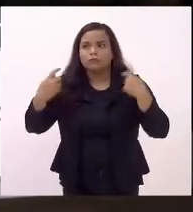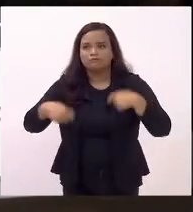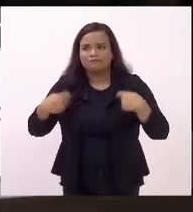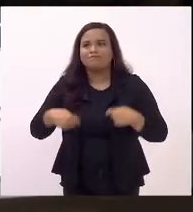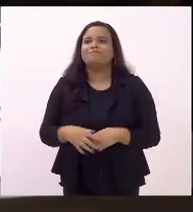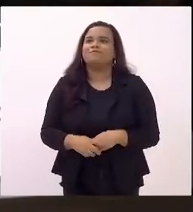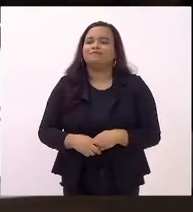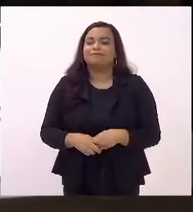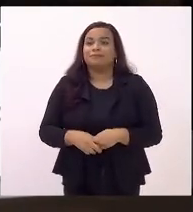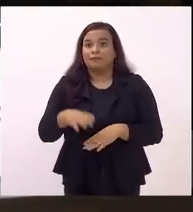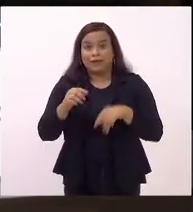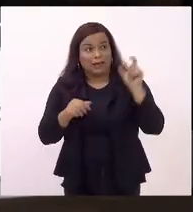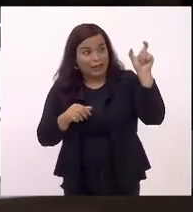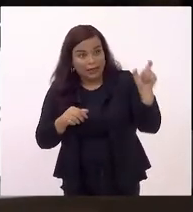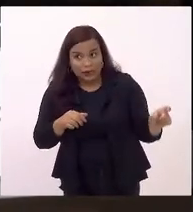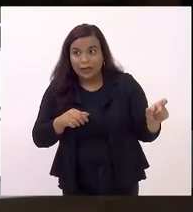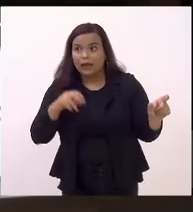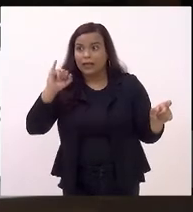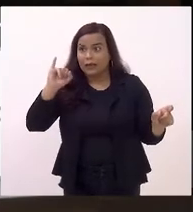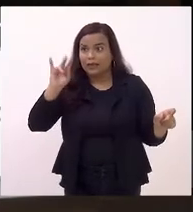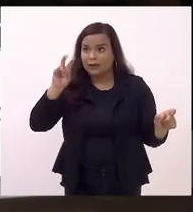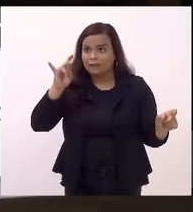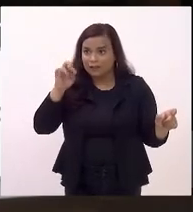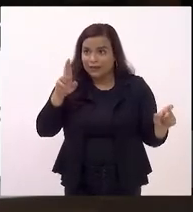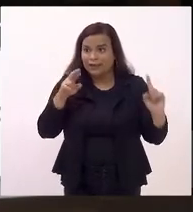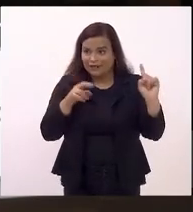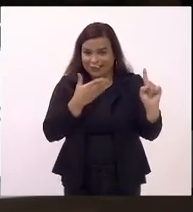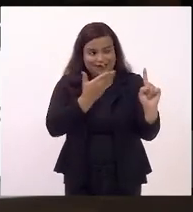como docente,